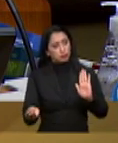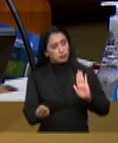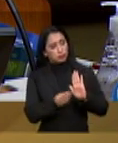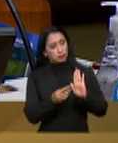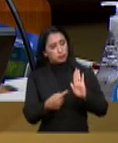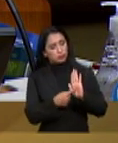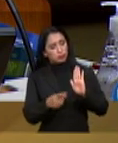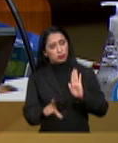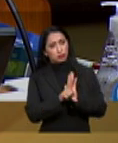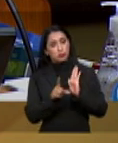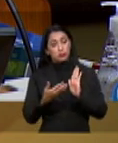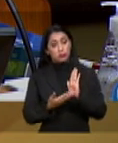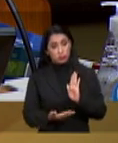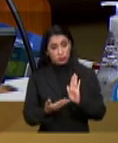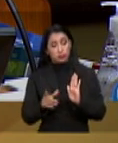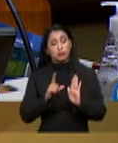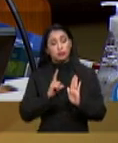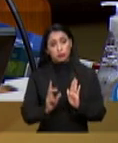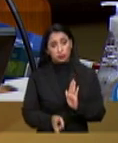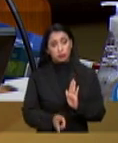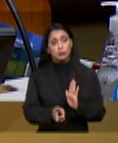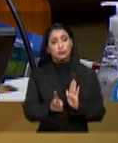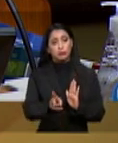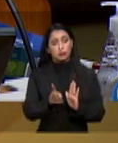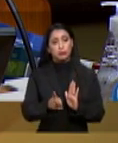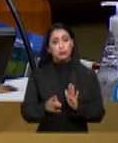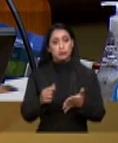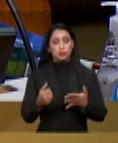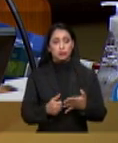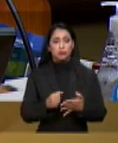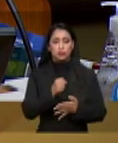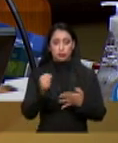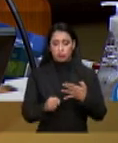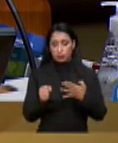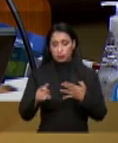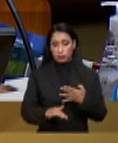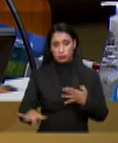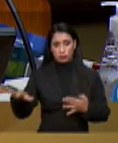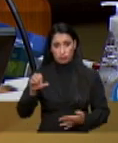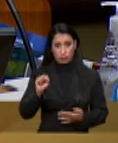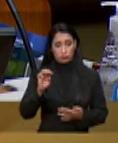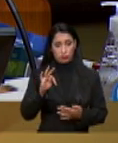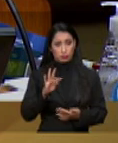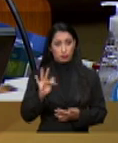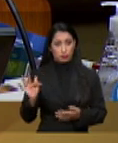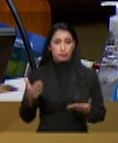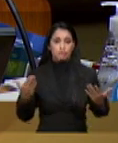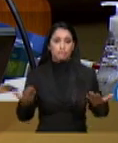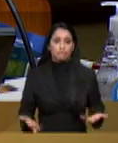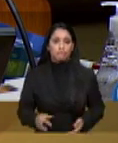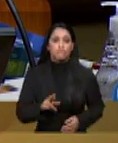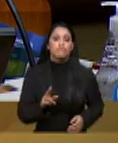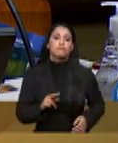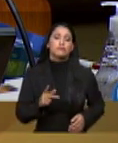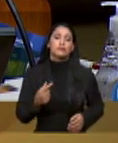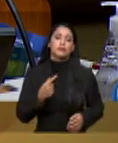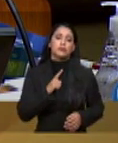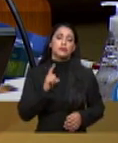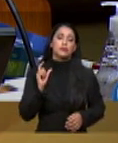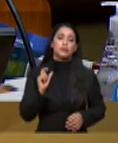mesmo diploma legal, como aqui tem prevalecido na jurisprudência da Corte. Não é dado, porém, a